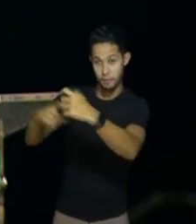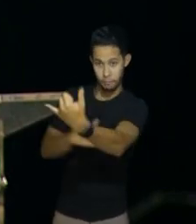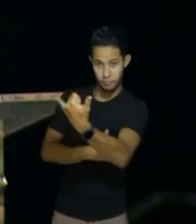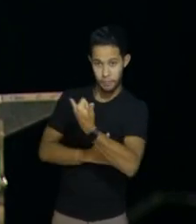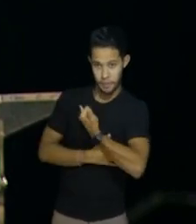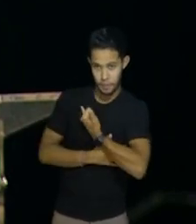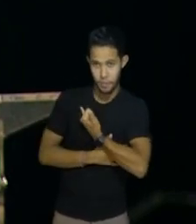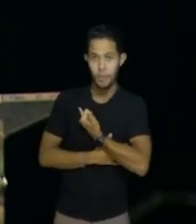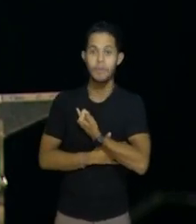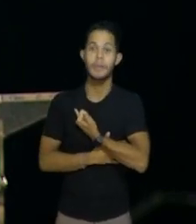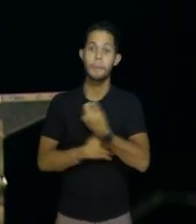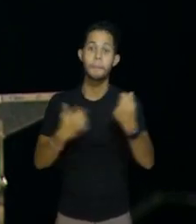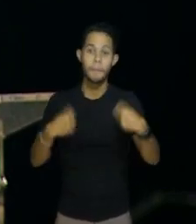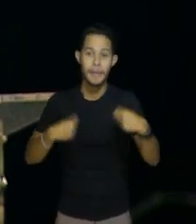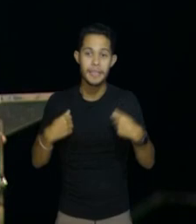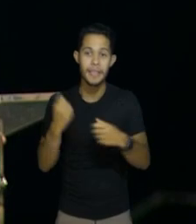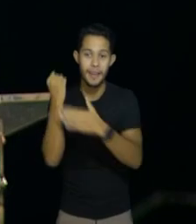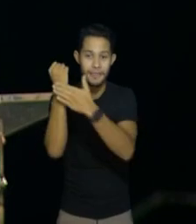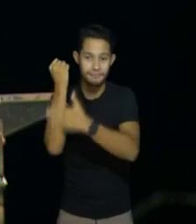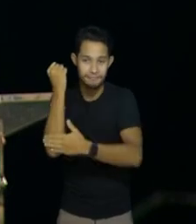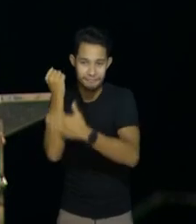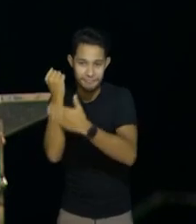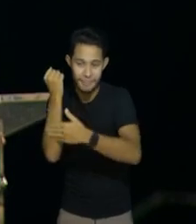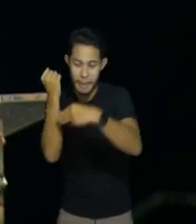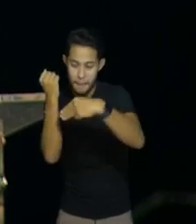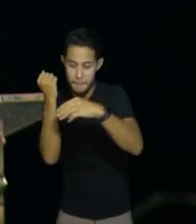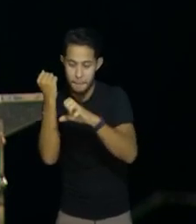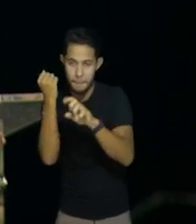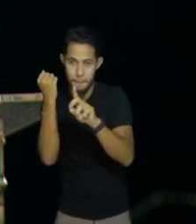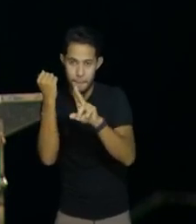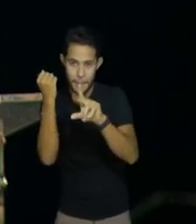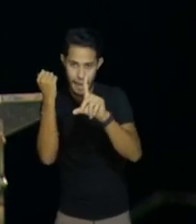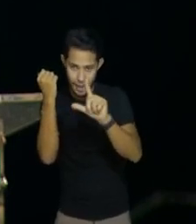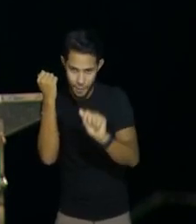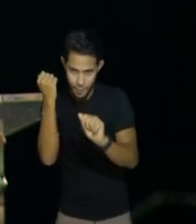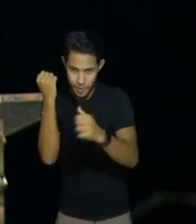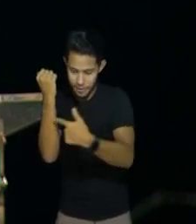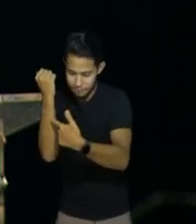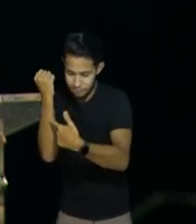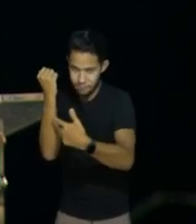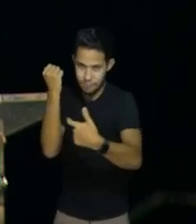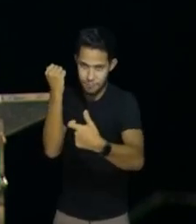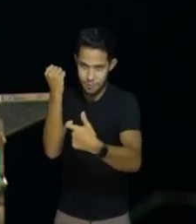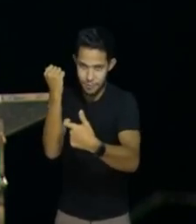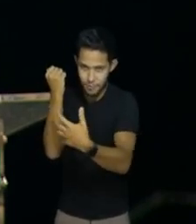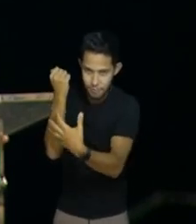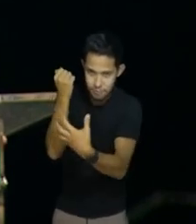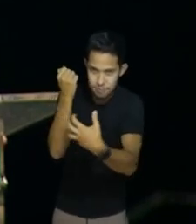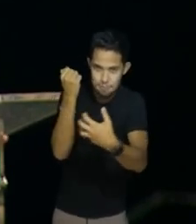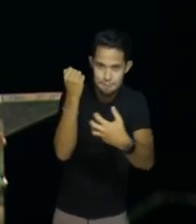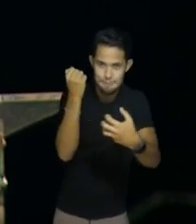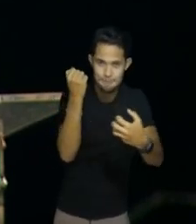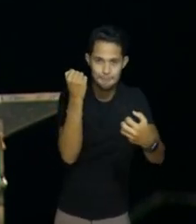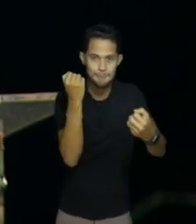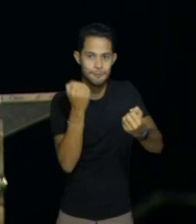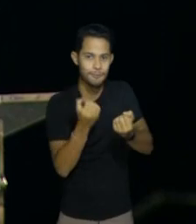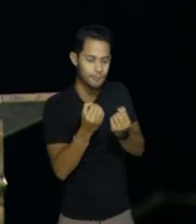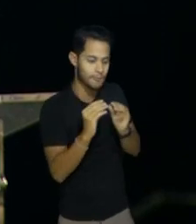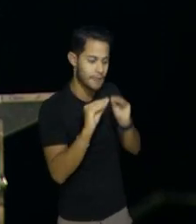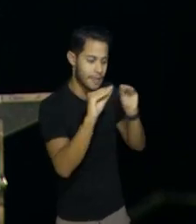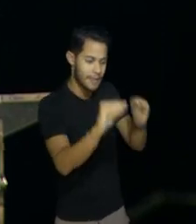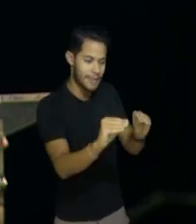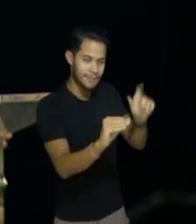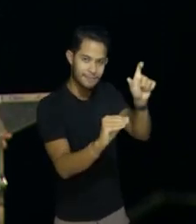tem transplante de medula no nosso estado de Santa Catarina. Fomos para São Paulo atrás desse transplante. Achamos o doador